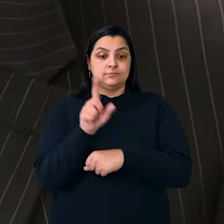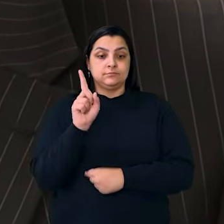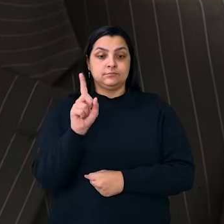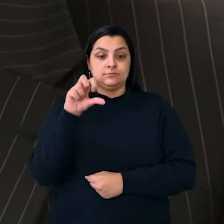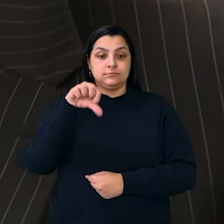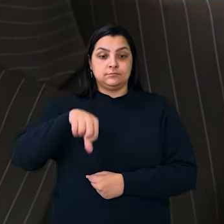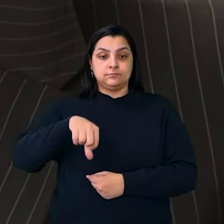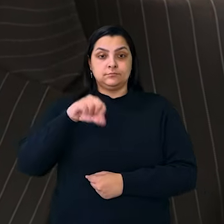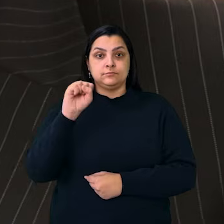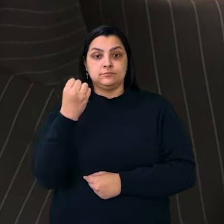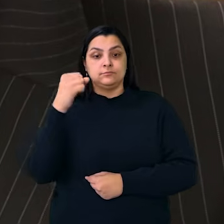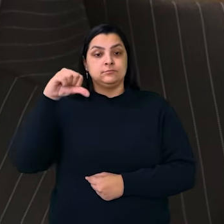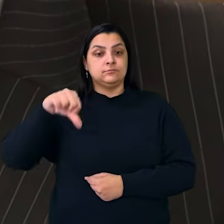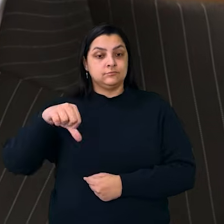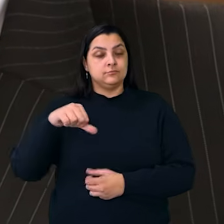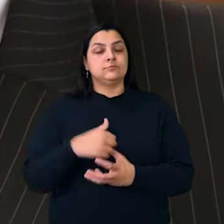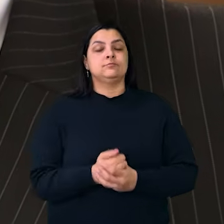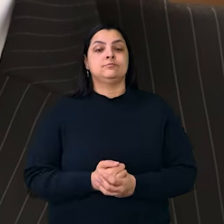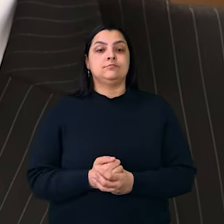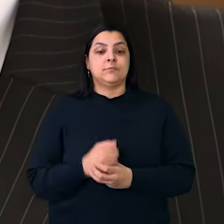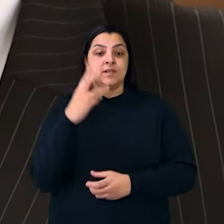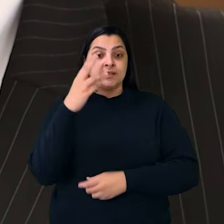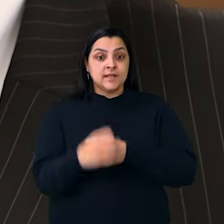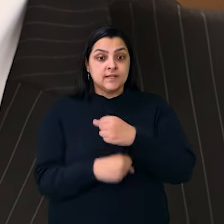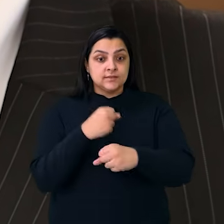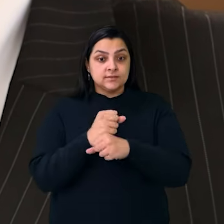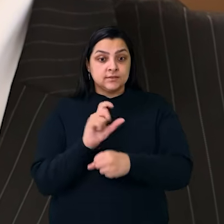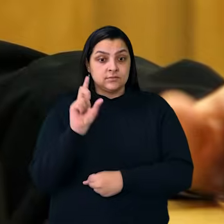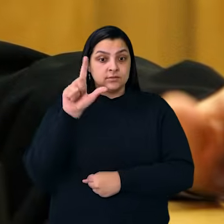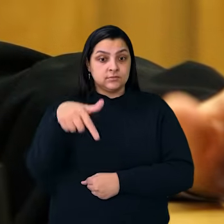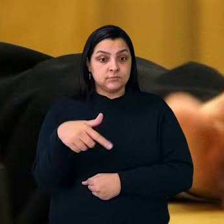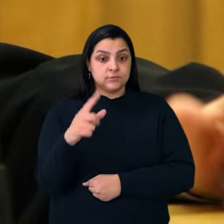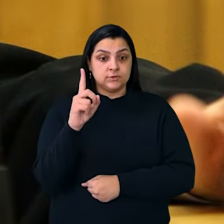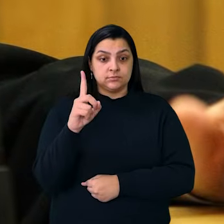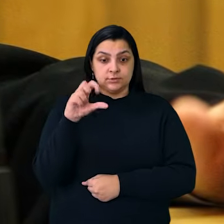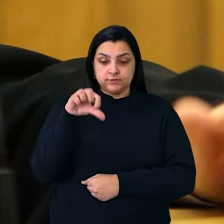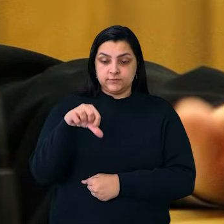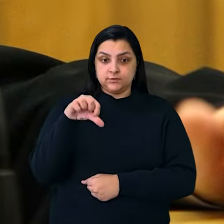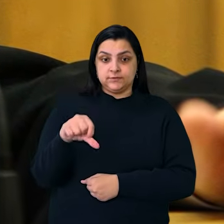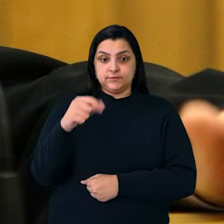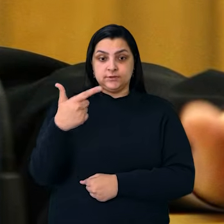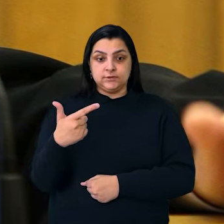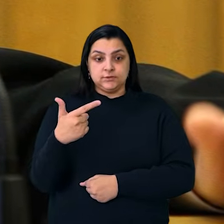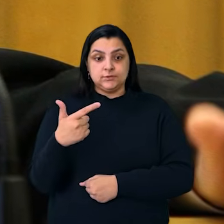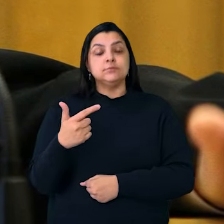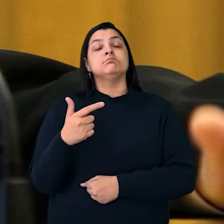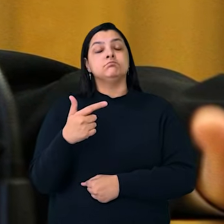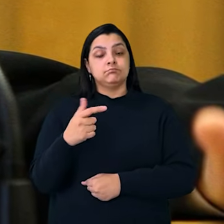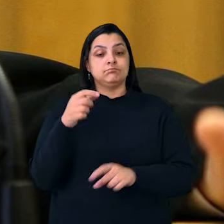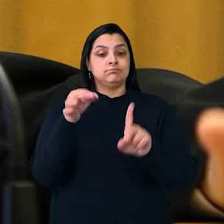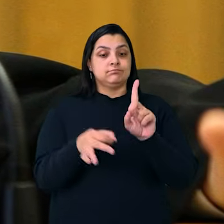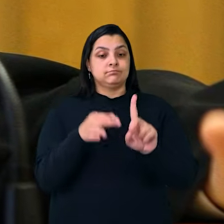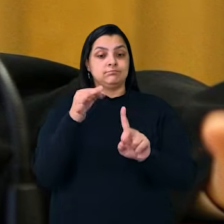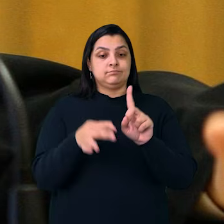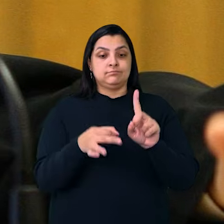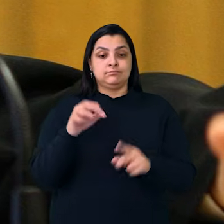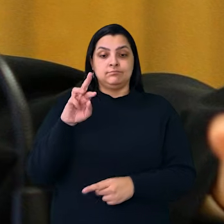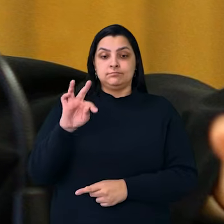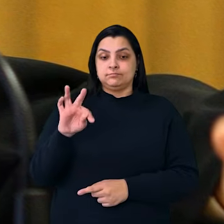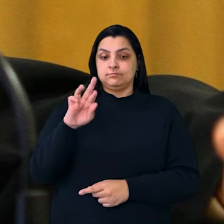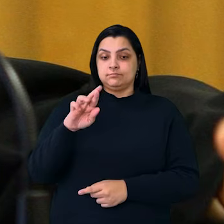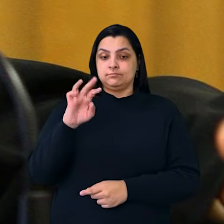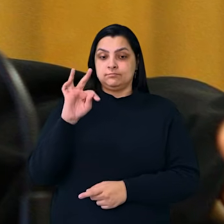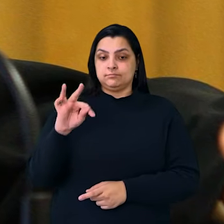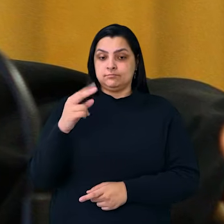trabalhista em 1989. 3 anos depois, em 1992, foi promovido a desembargador